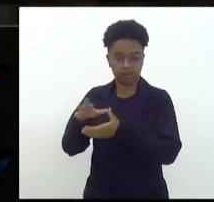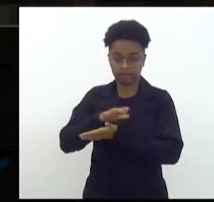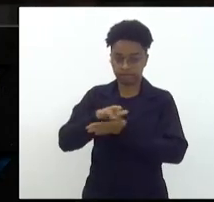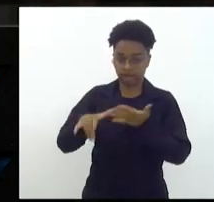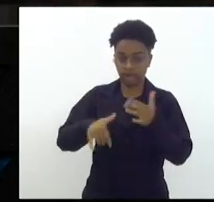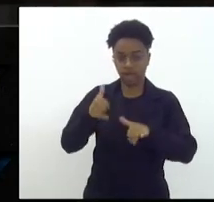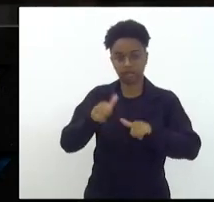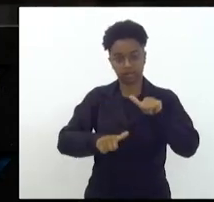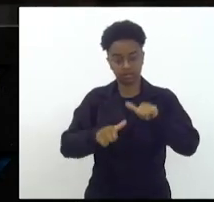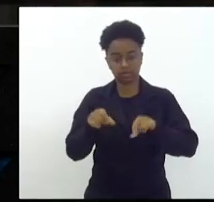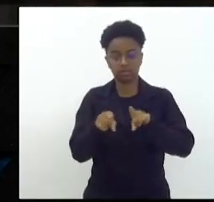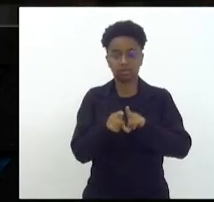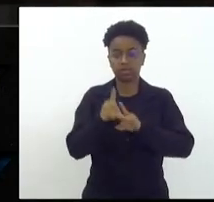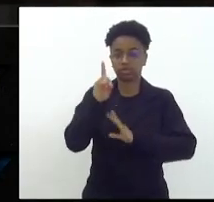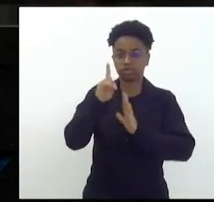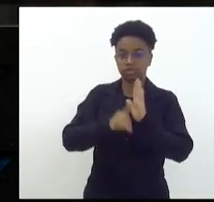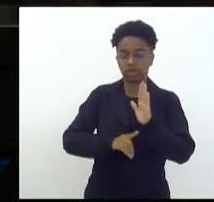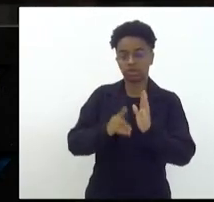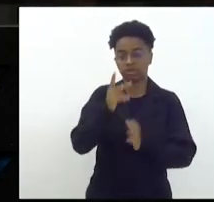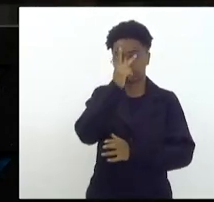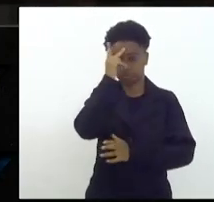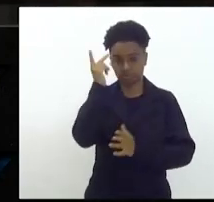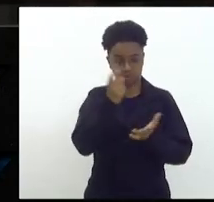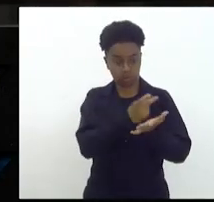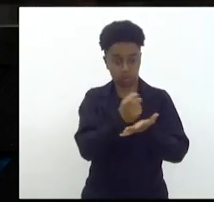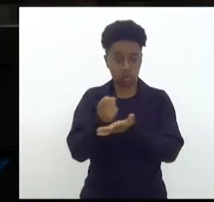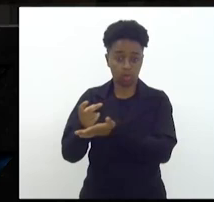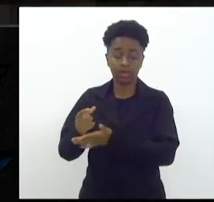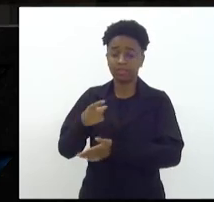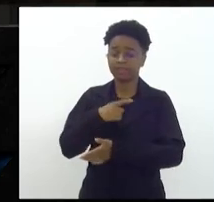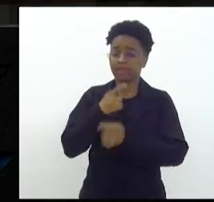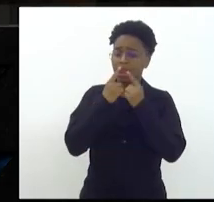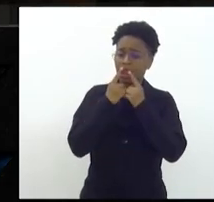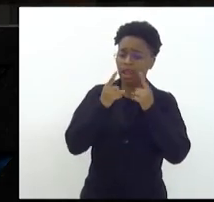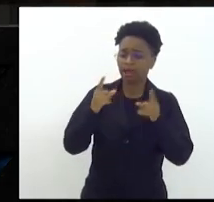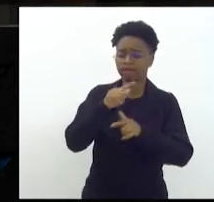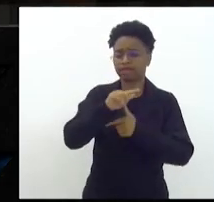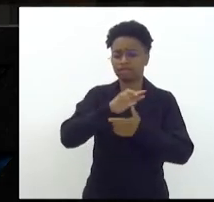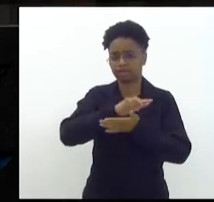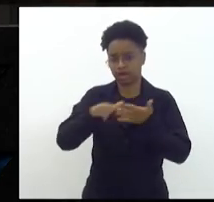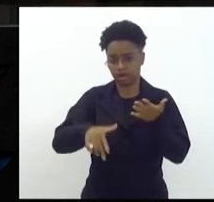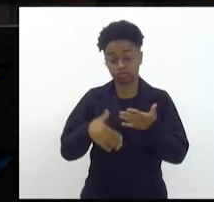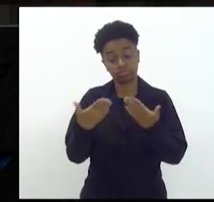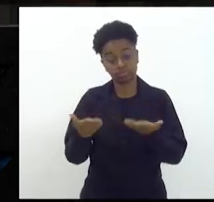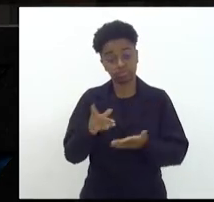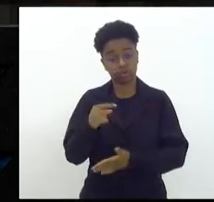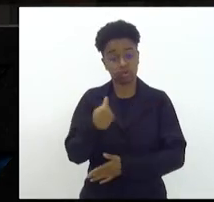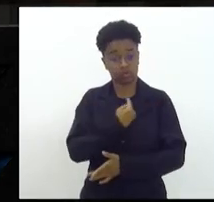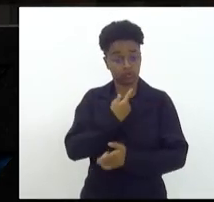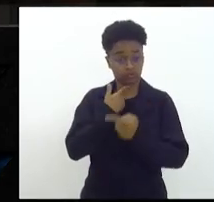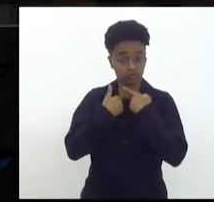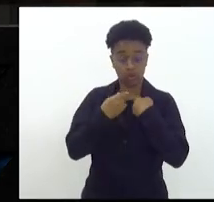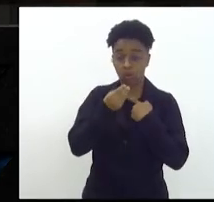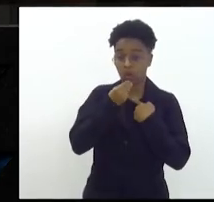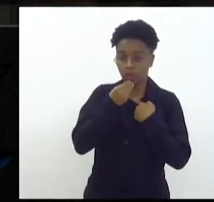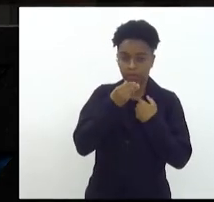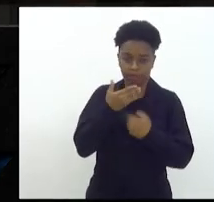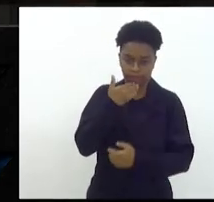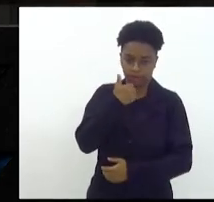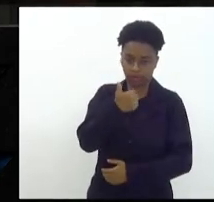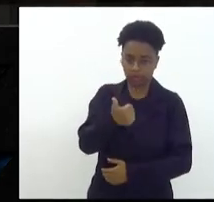direito do consumidor então esqueças são muitas então nós queremos Claro melhorar o